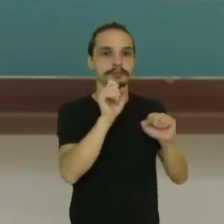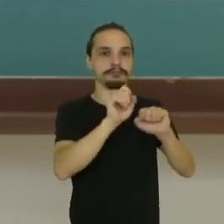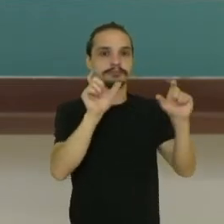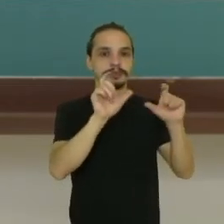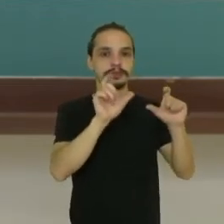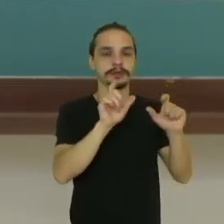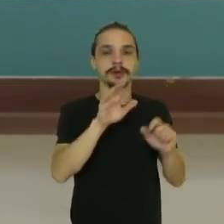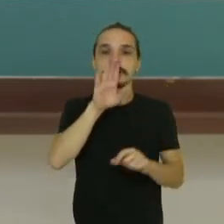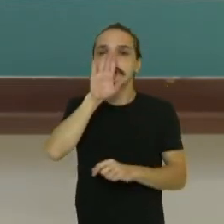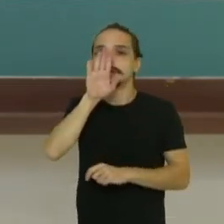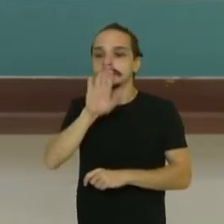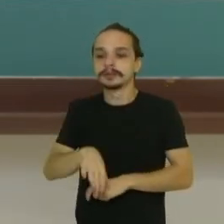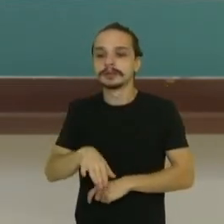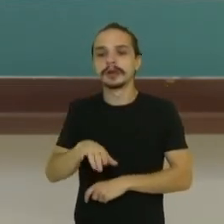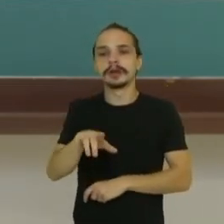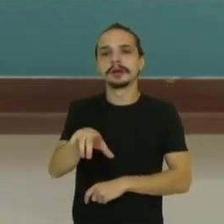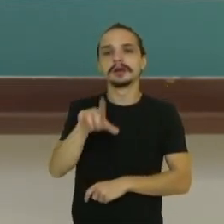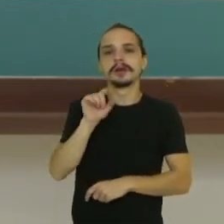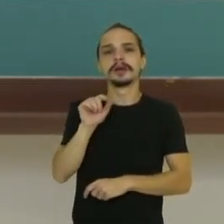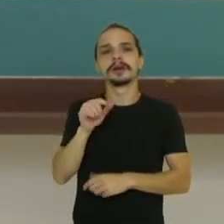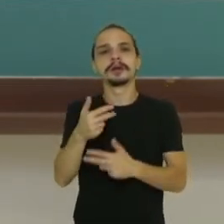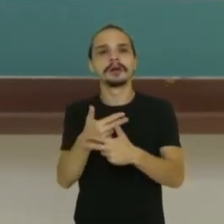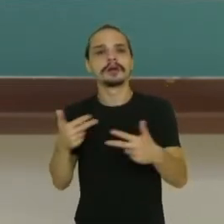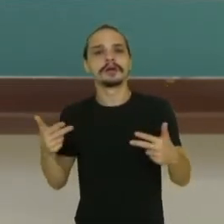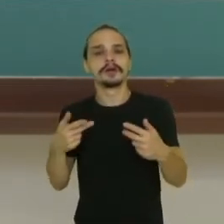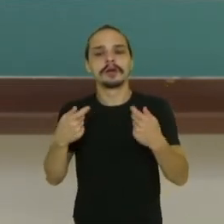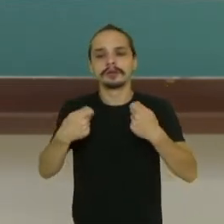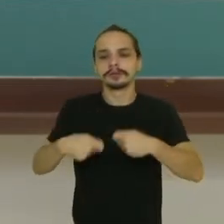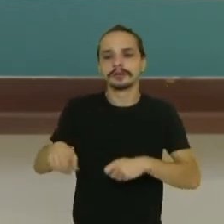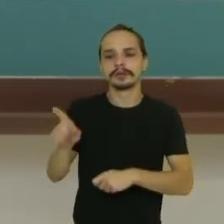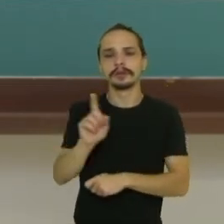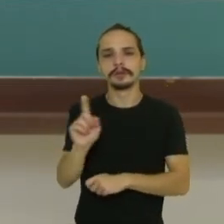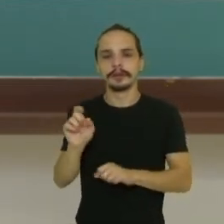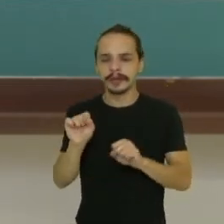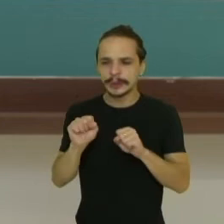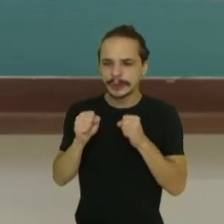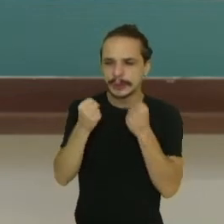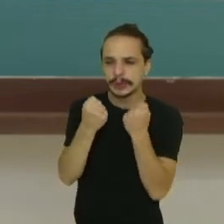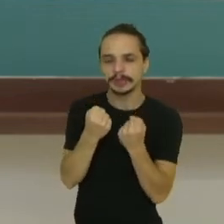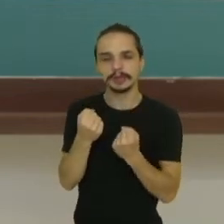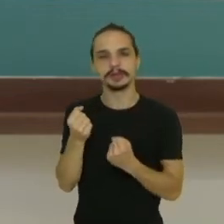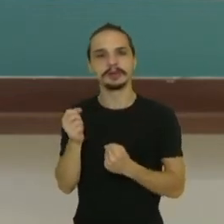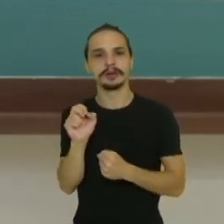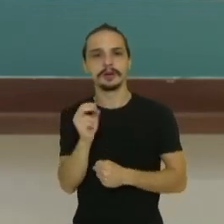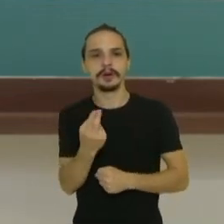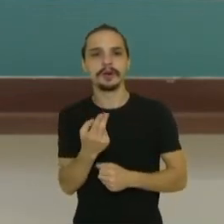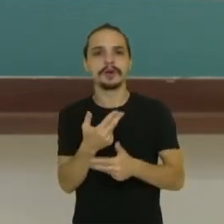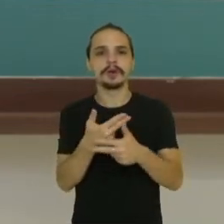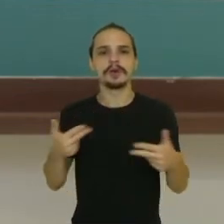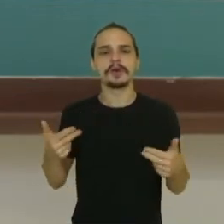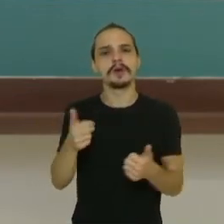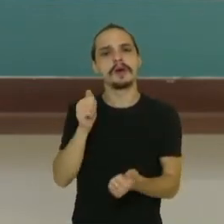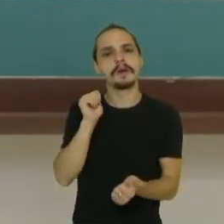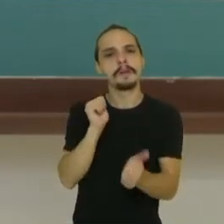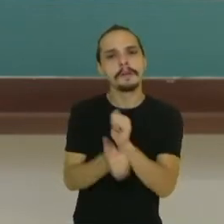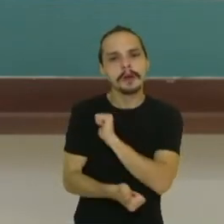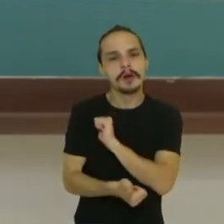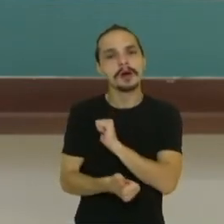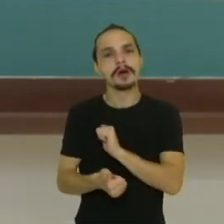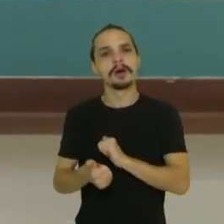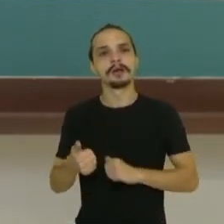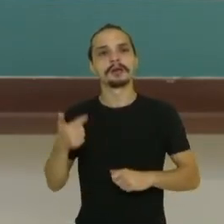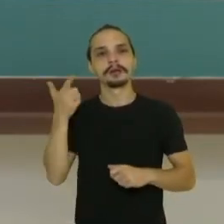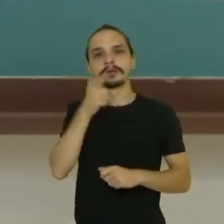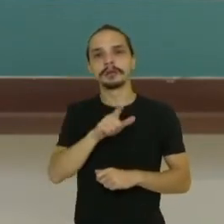para o período da tarde o Marco tarefas que não tenham tanta dedicação ou alguma atividade esportiva para